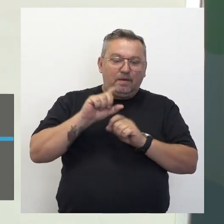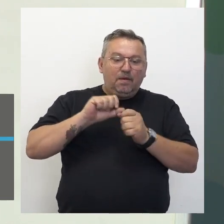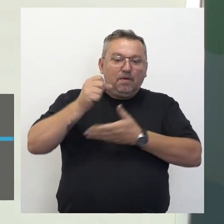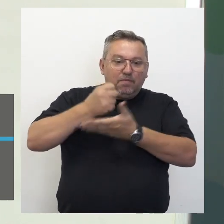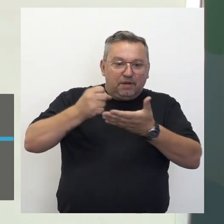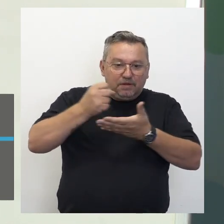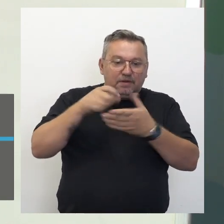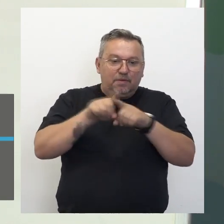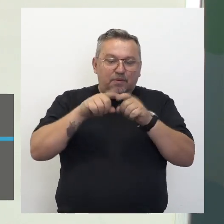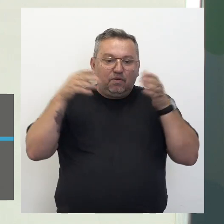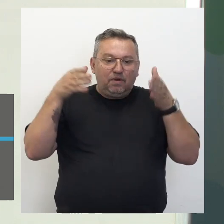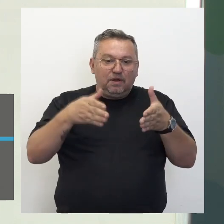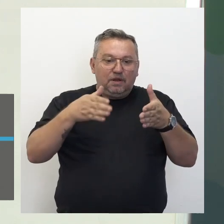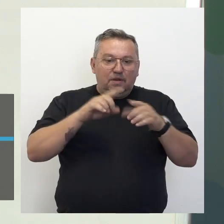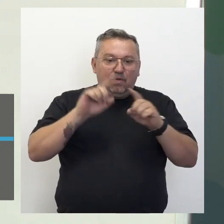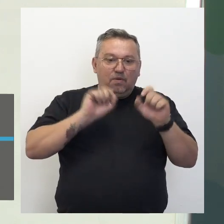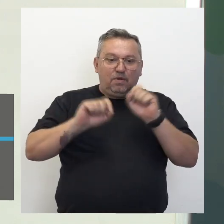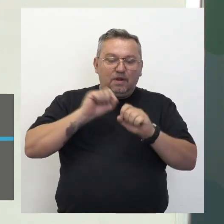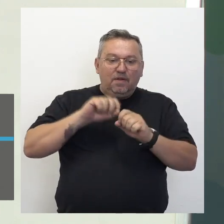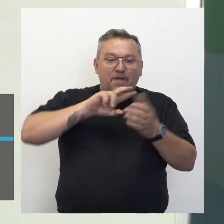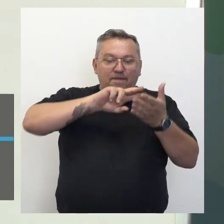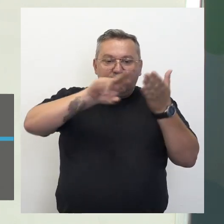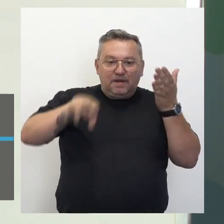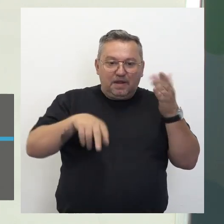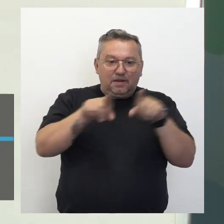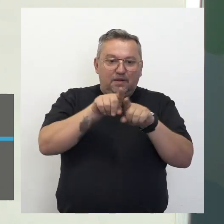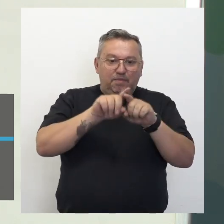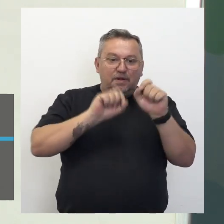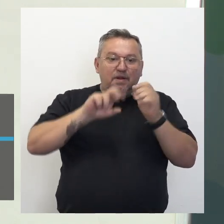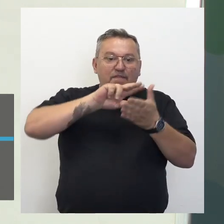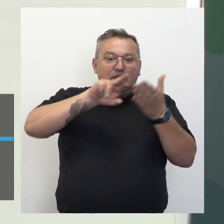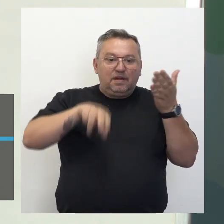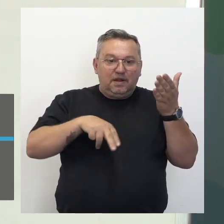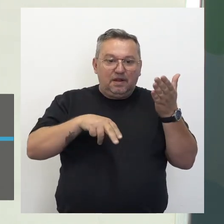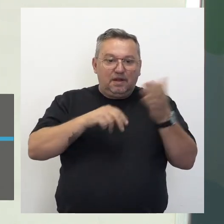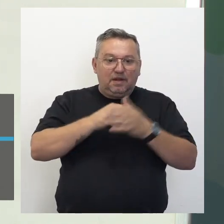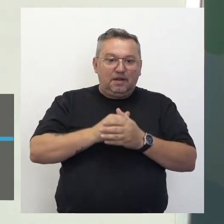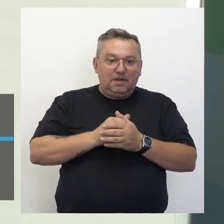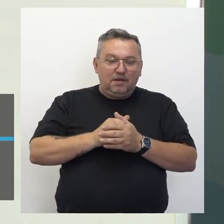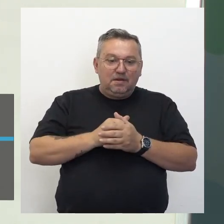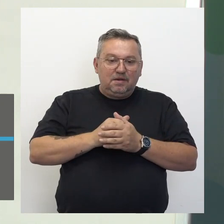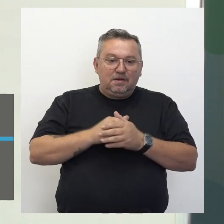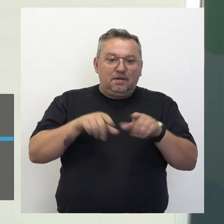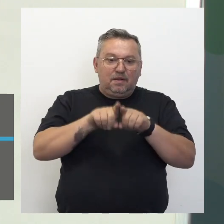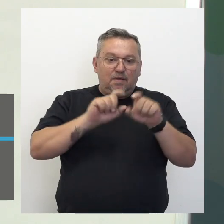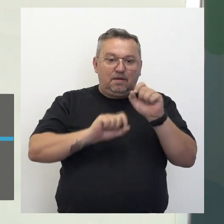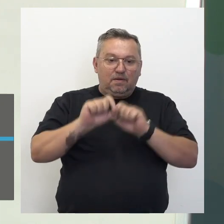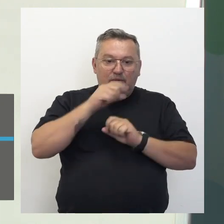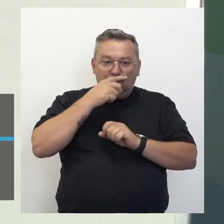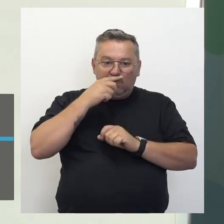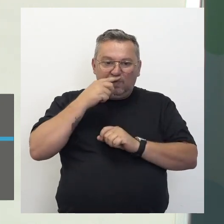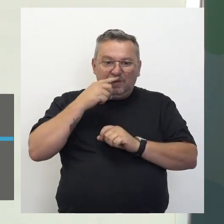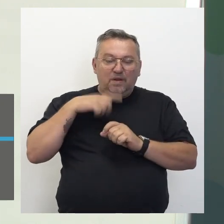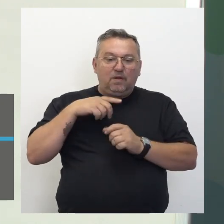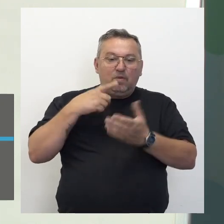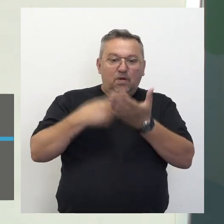falando de concentração. Aquele que vai variar. Quem varia? São os gases e os aquosos, aquele